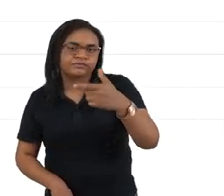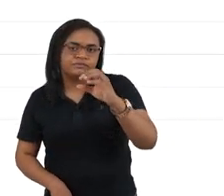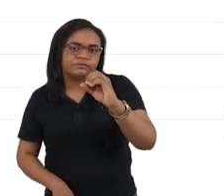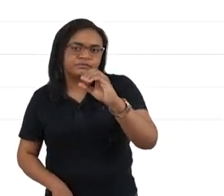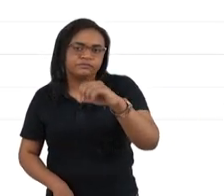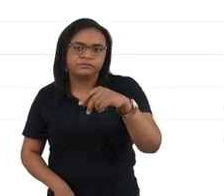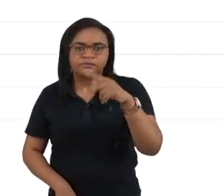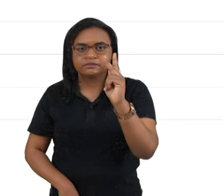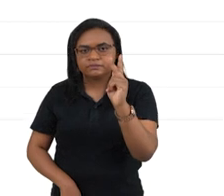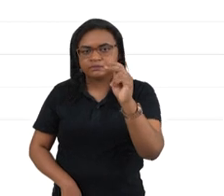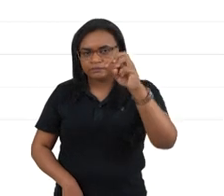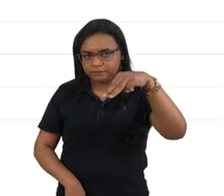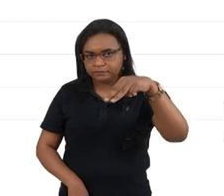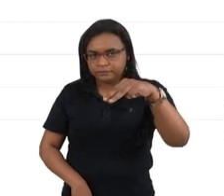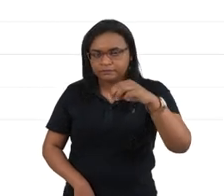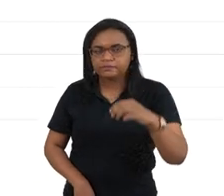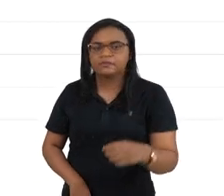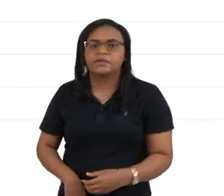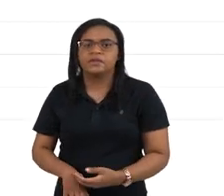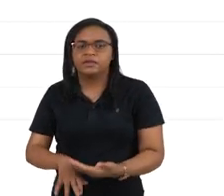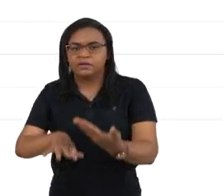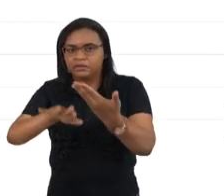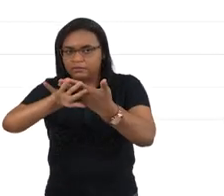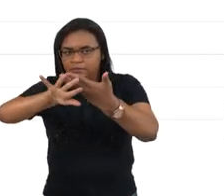Então, vamos ver aqui, ó, distância